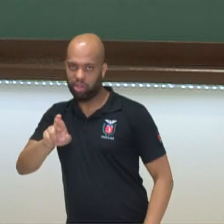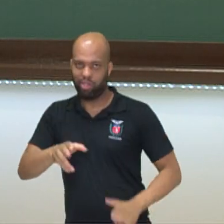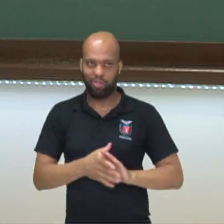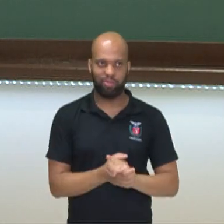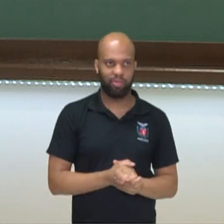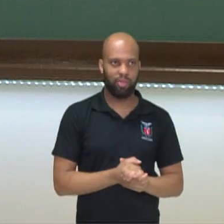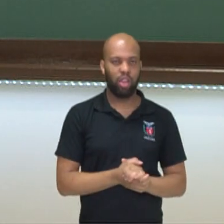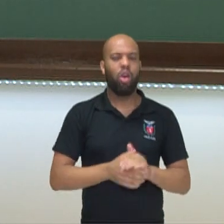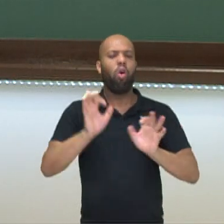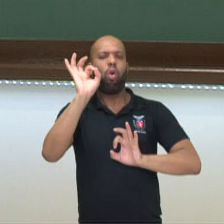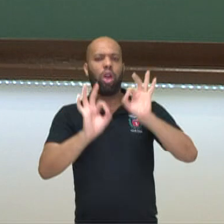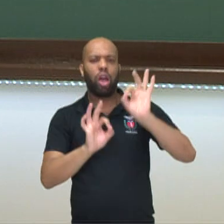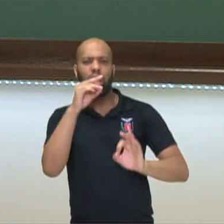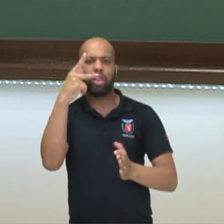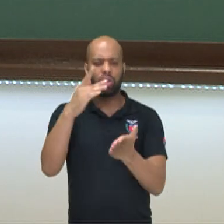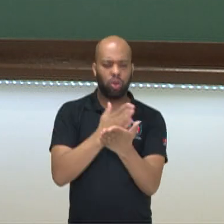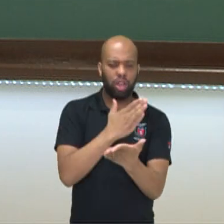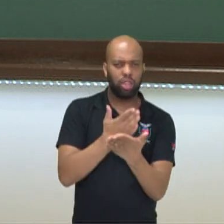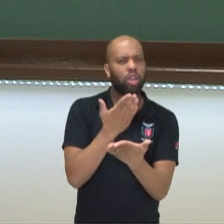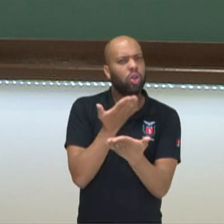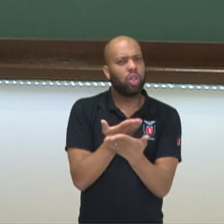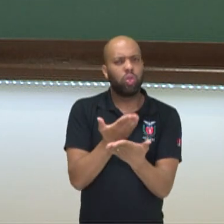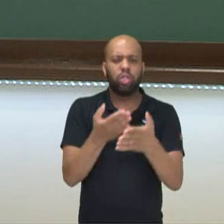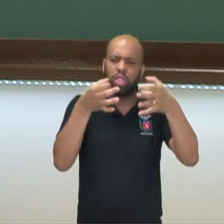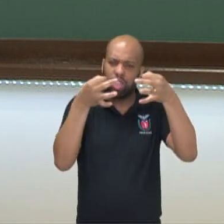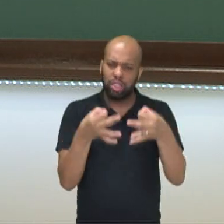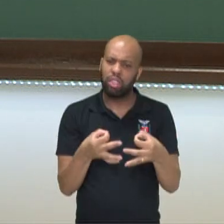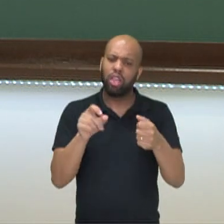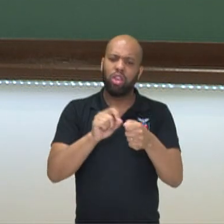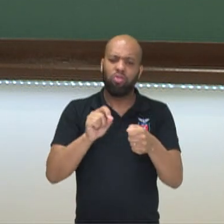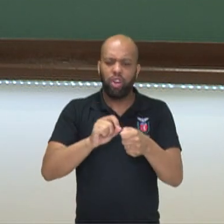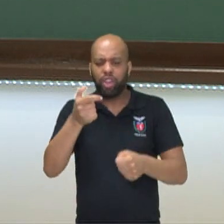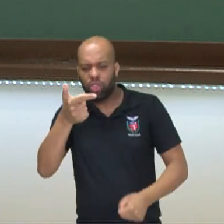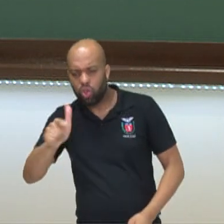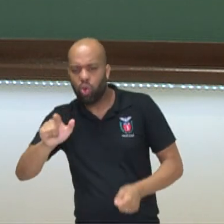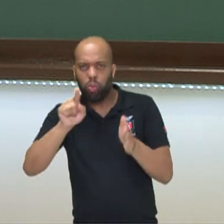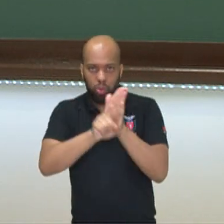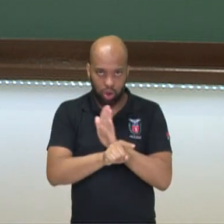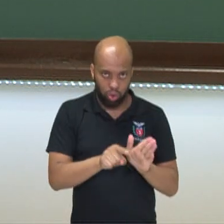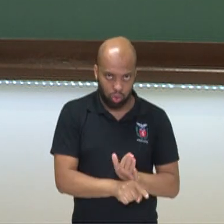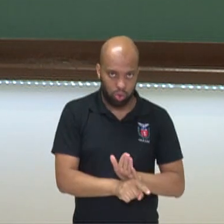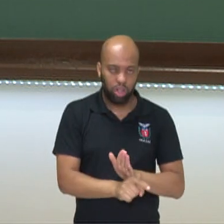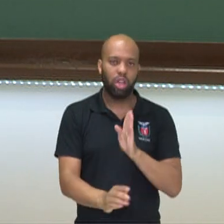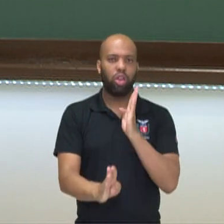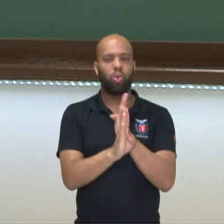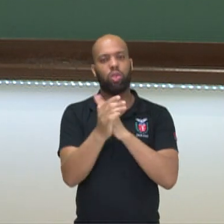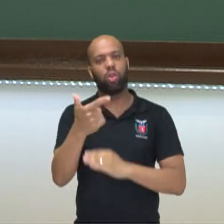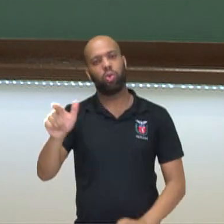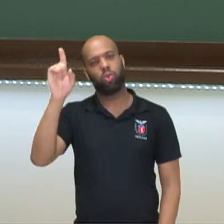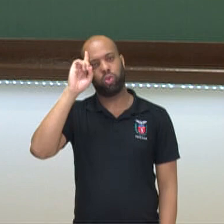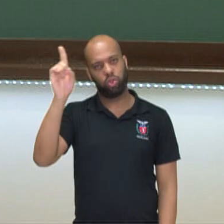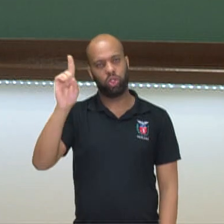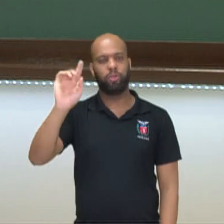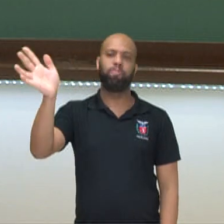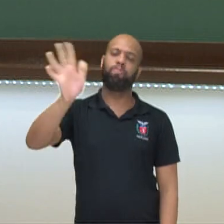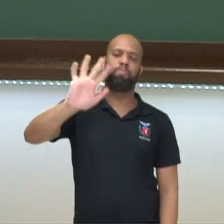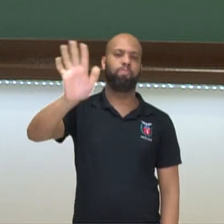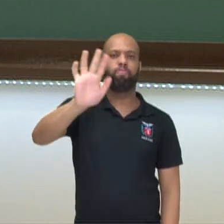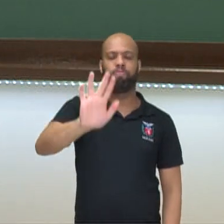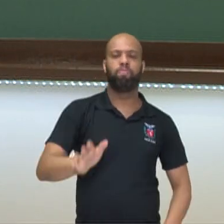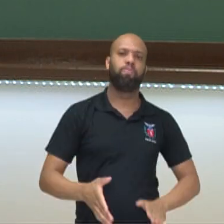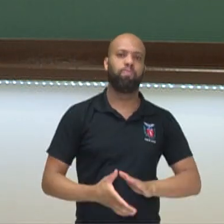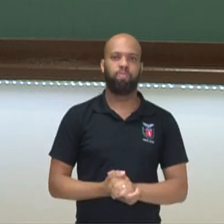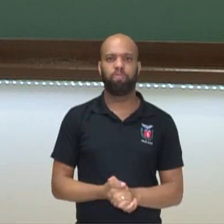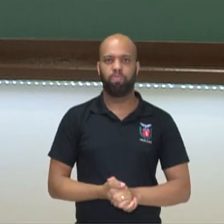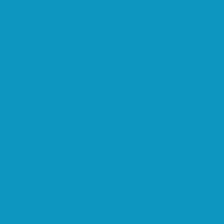Então deixe o teu caderno em ordem, estude bastante, refaça os exercícios e a gente se encontra numa próxima aula. Até lá!